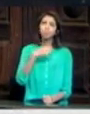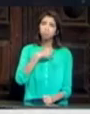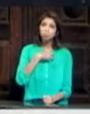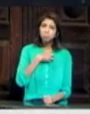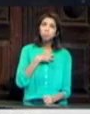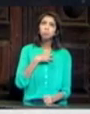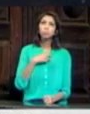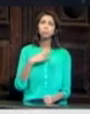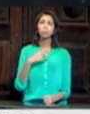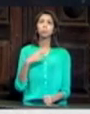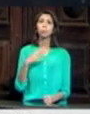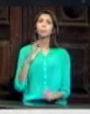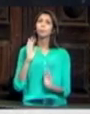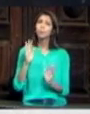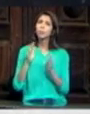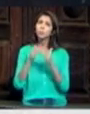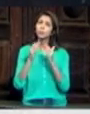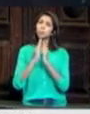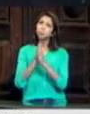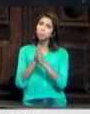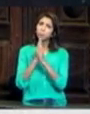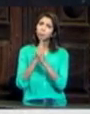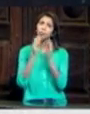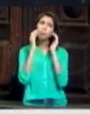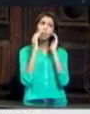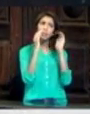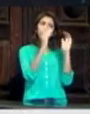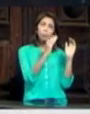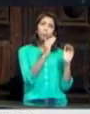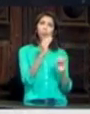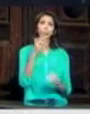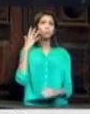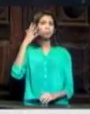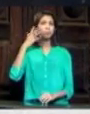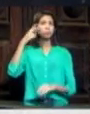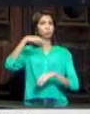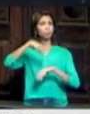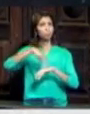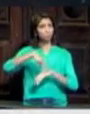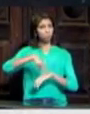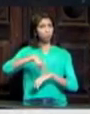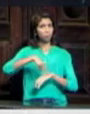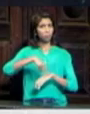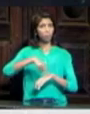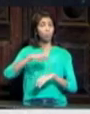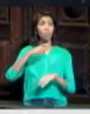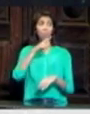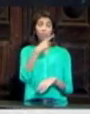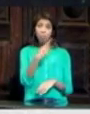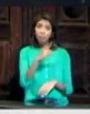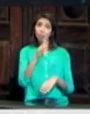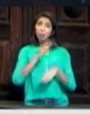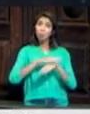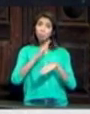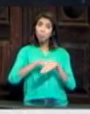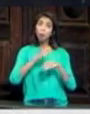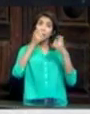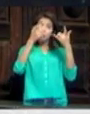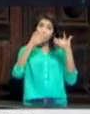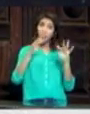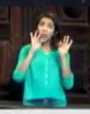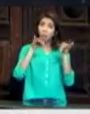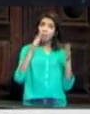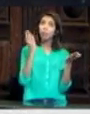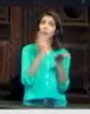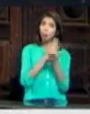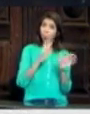eu pediria que respeitassem o orador. A partir do momento que ele terminar a fala, os